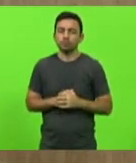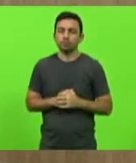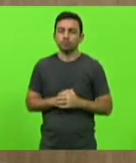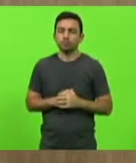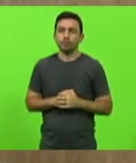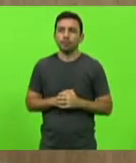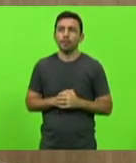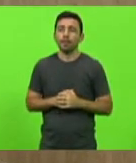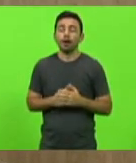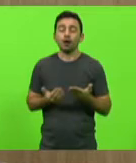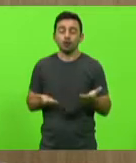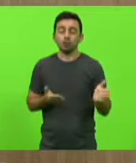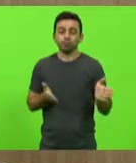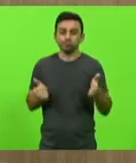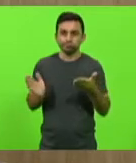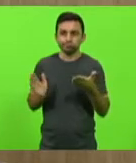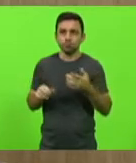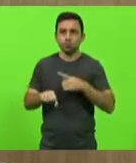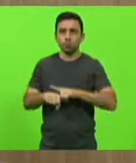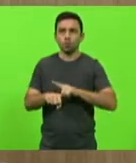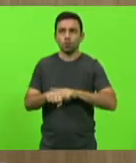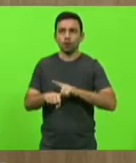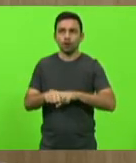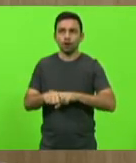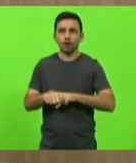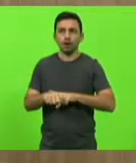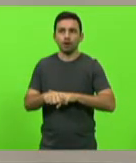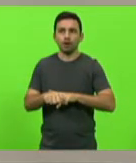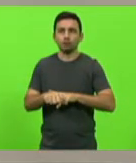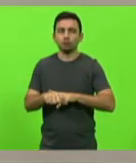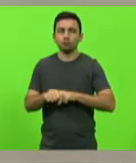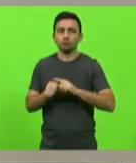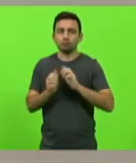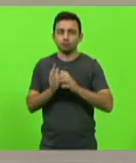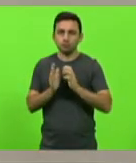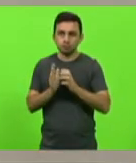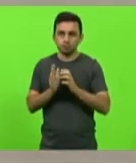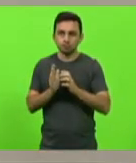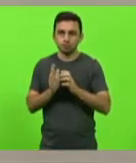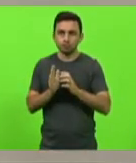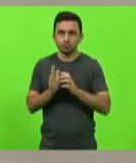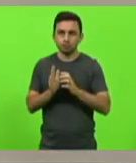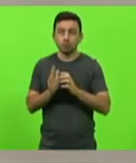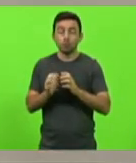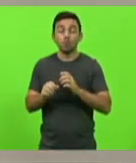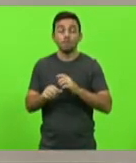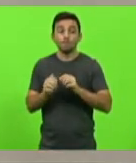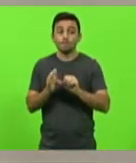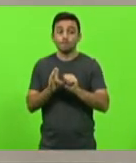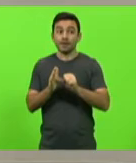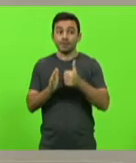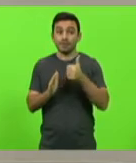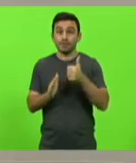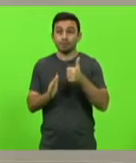passo ao horário destinado aos partidos políticos. Hoje, o primeiro bloco